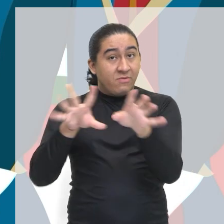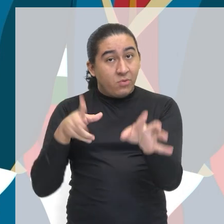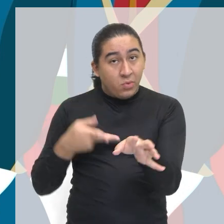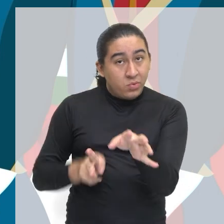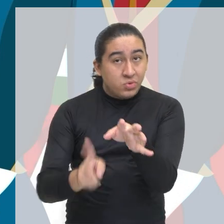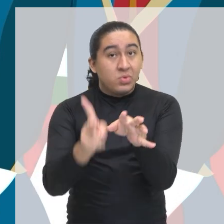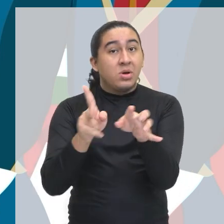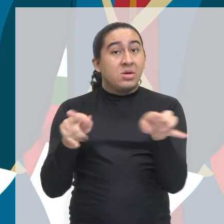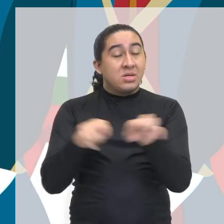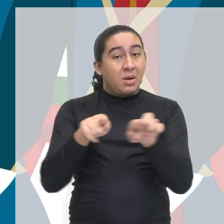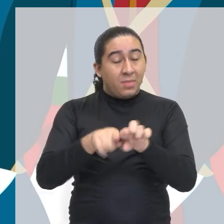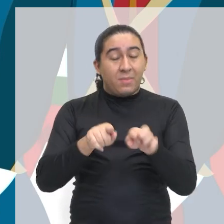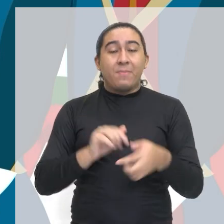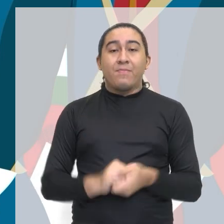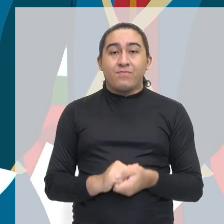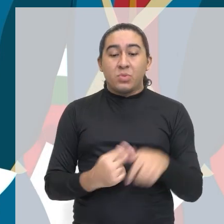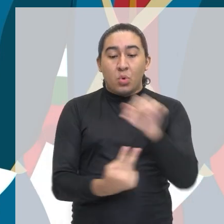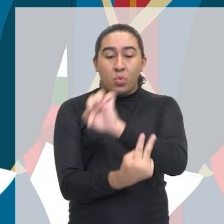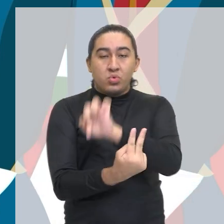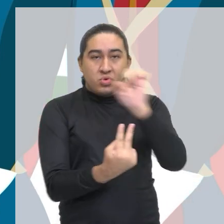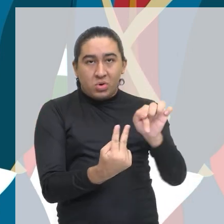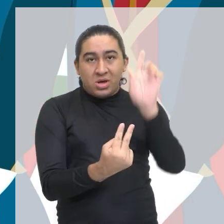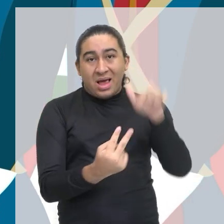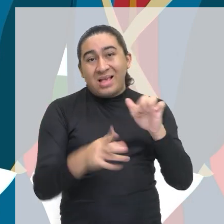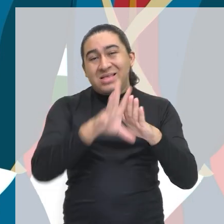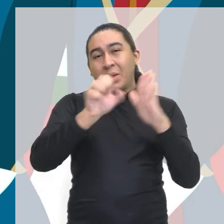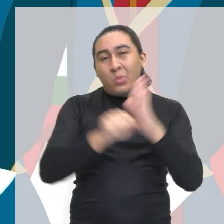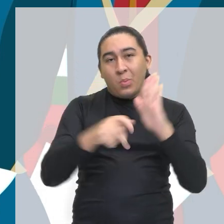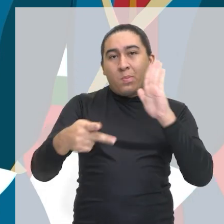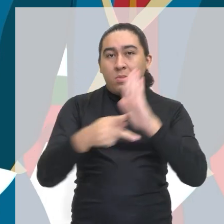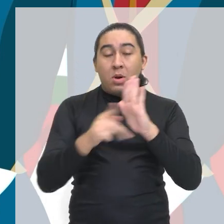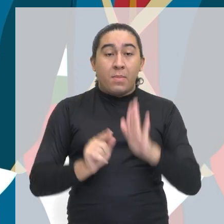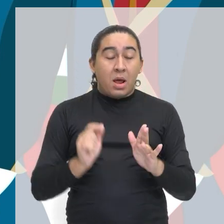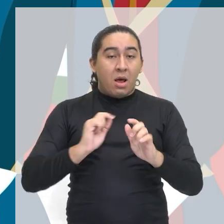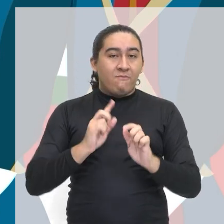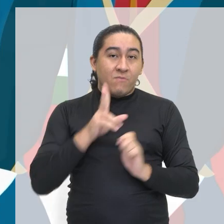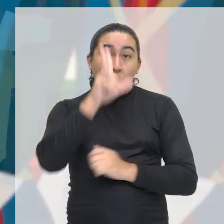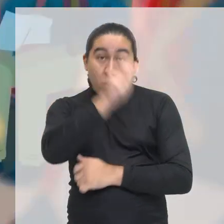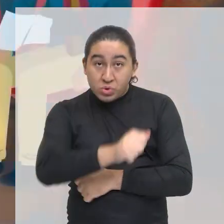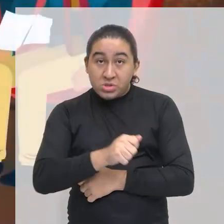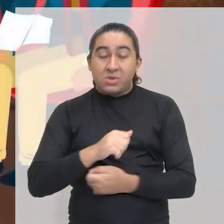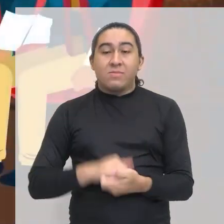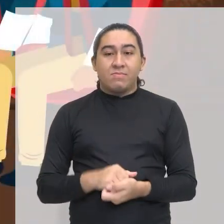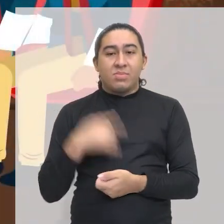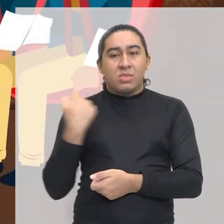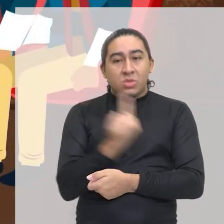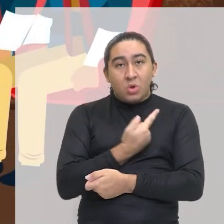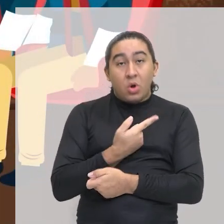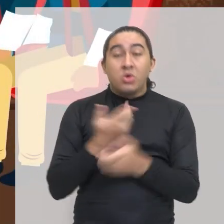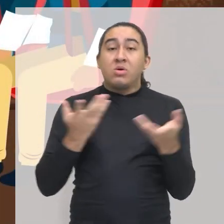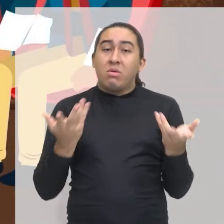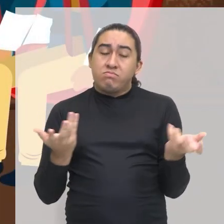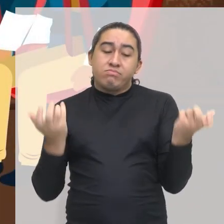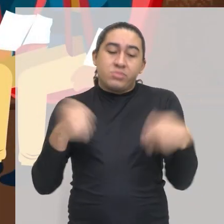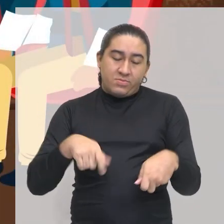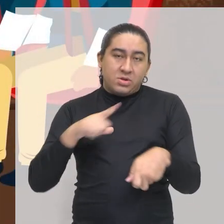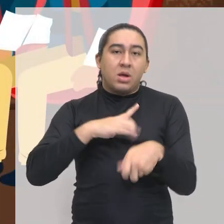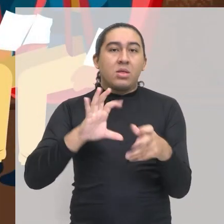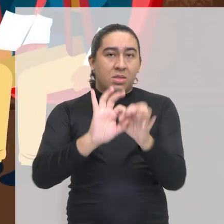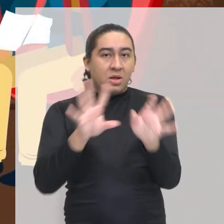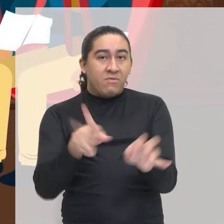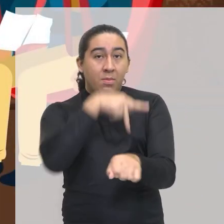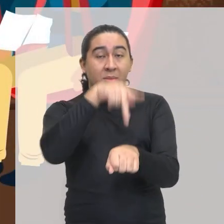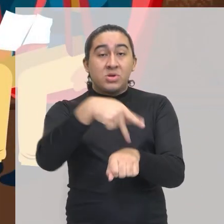continuou a arder. Gandhi e Nehru tornaram-se símbolos de resistência. Estamos dispostos a